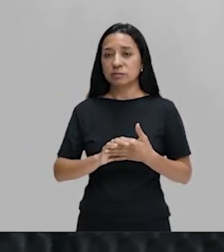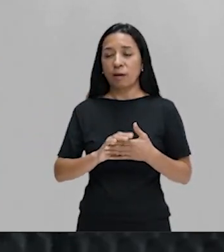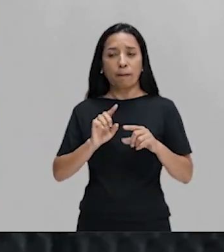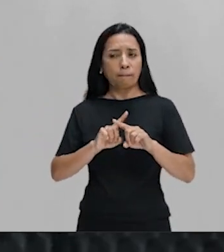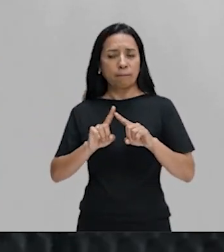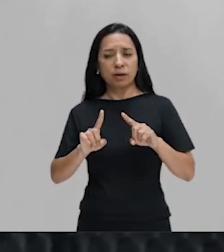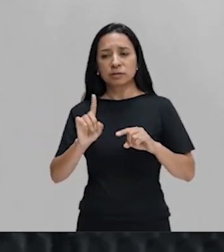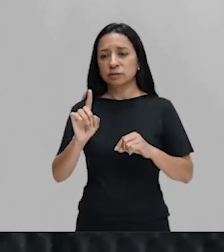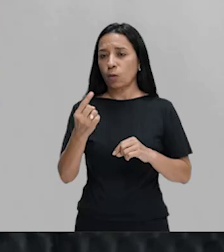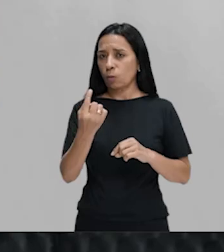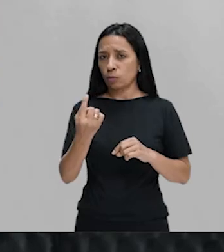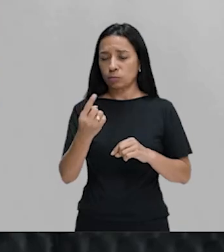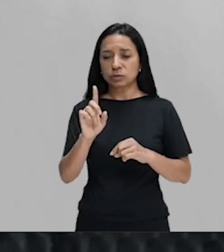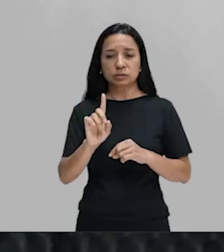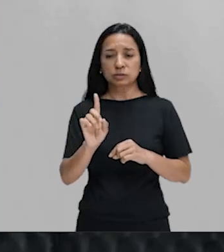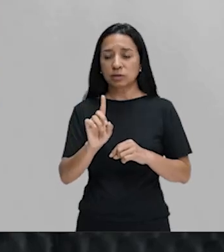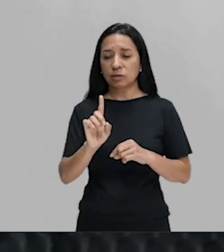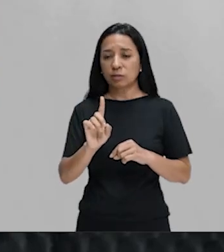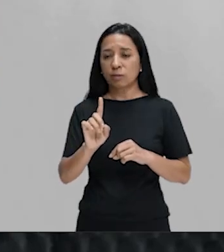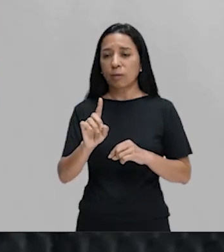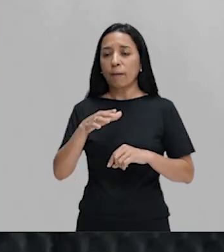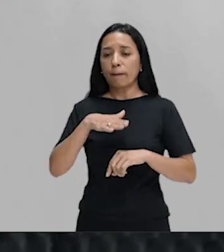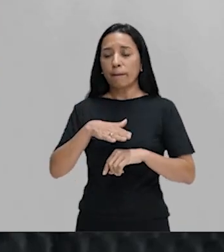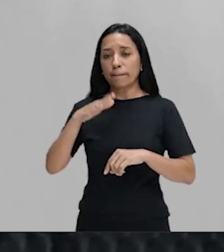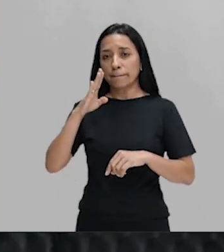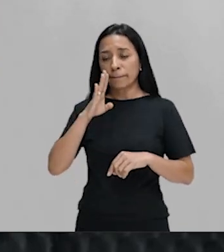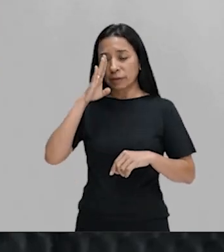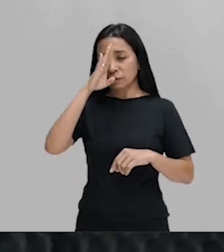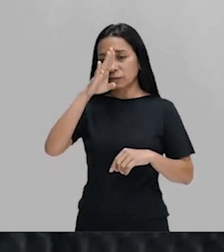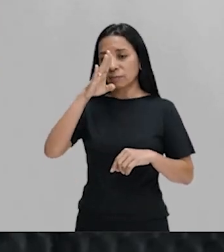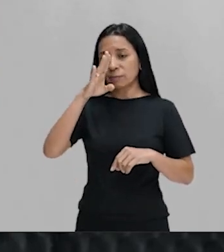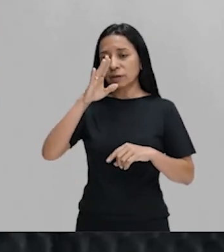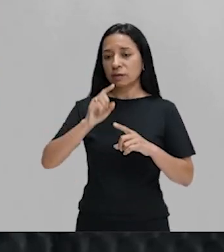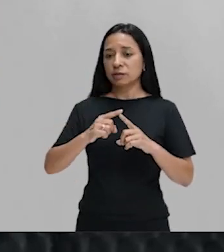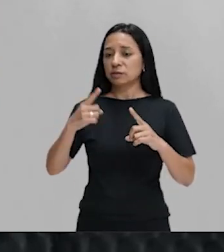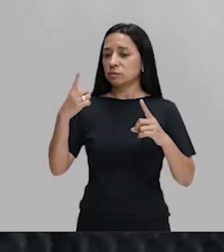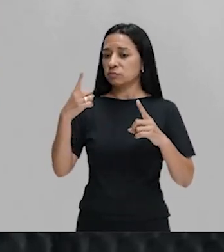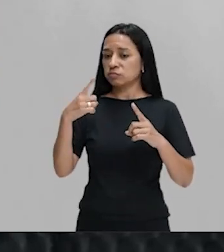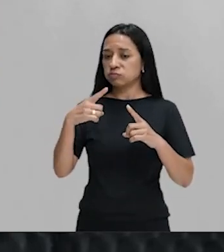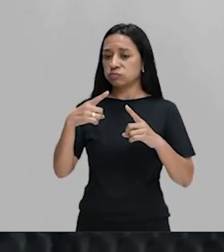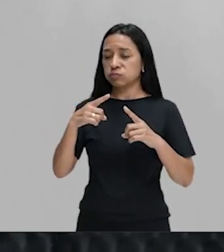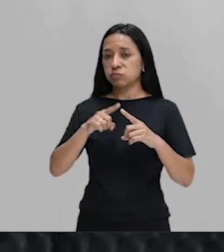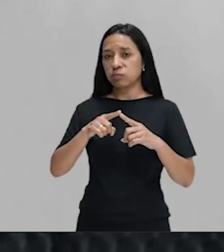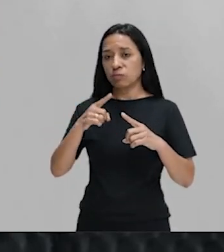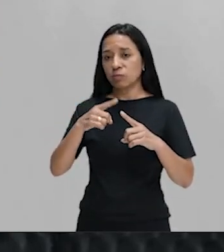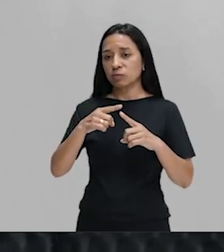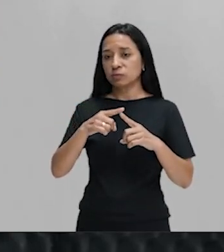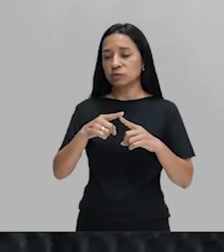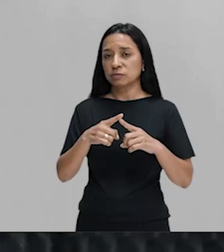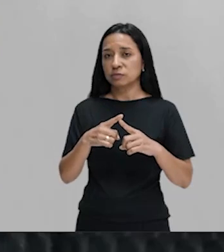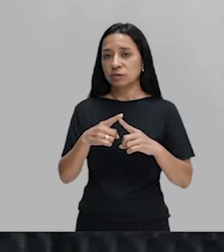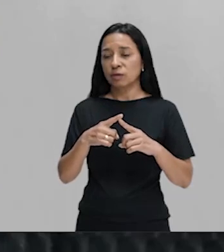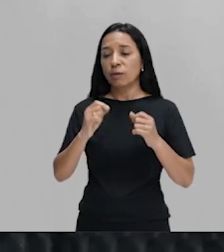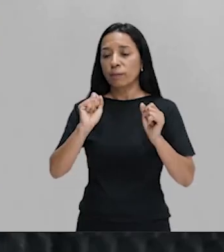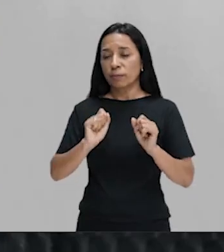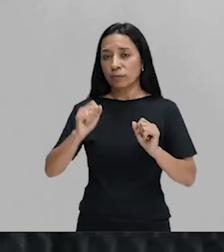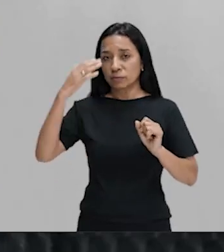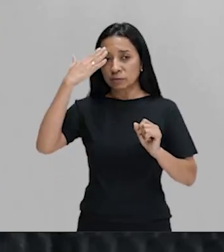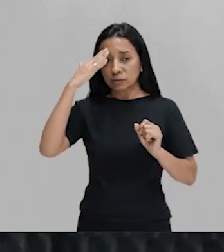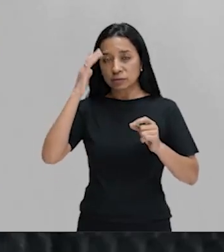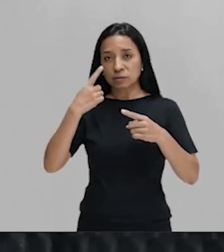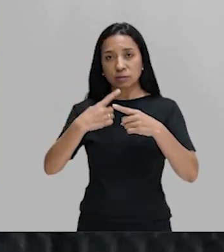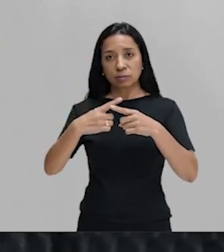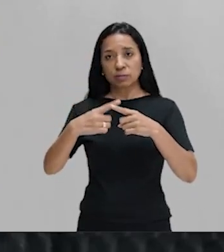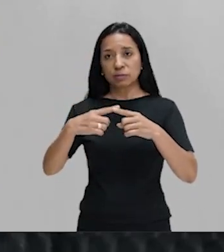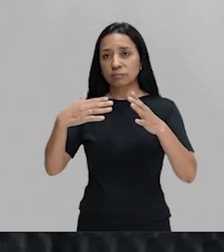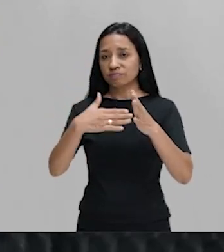únicas, mas são algumas das principais motivações para que a gente possa compreender o porquê até hoje